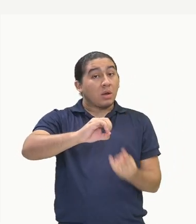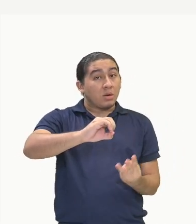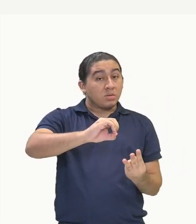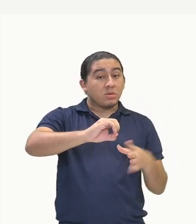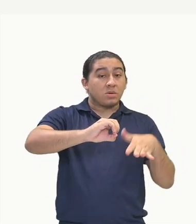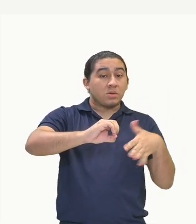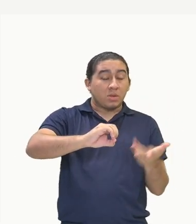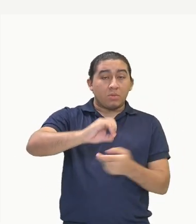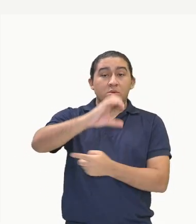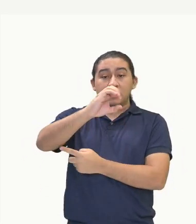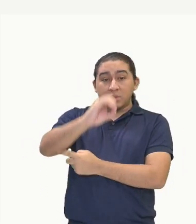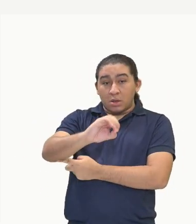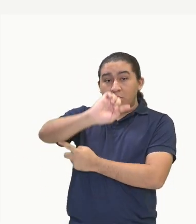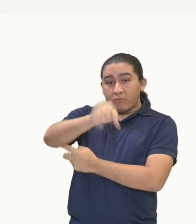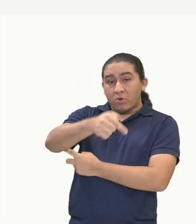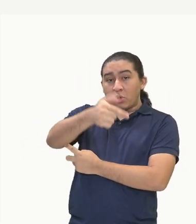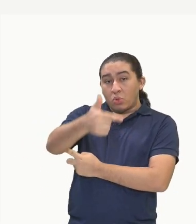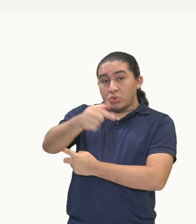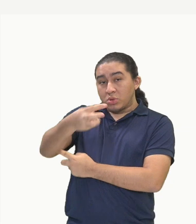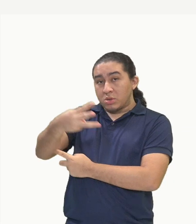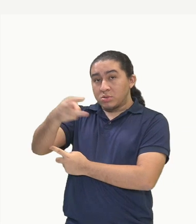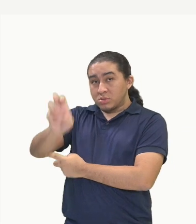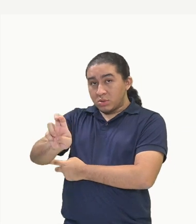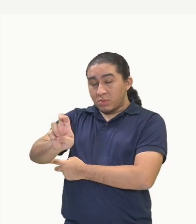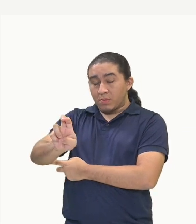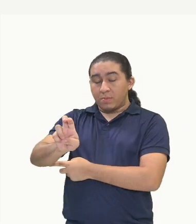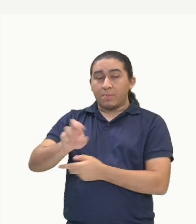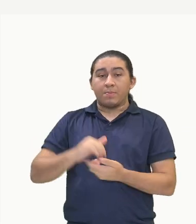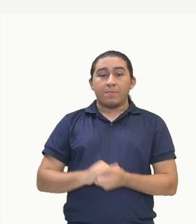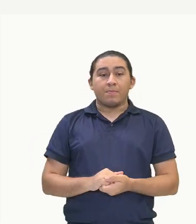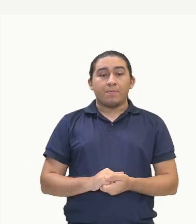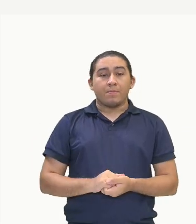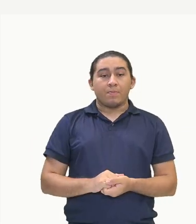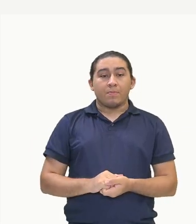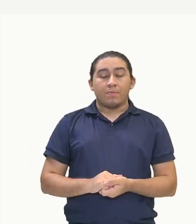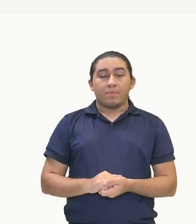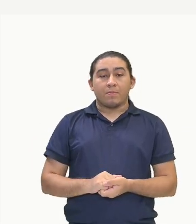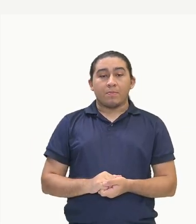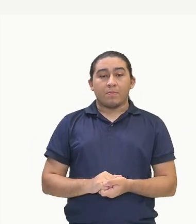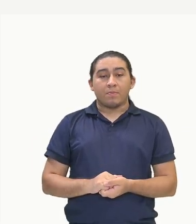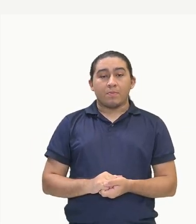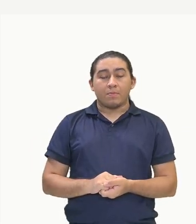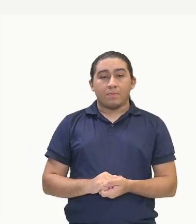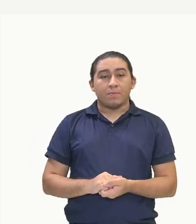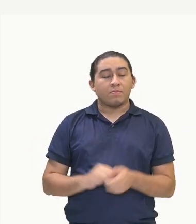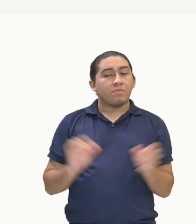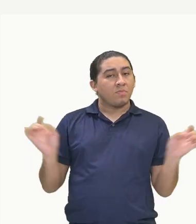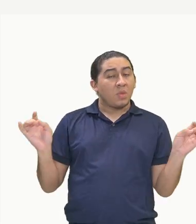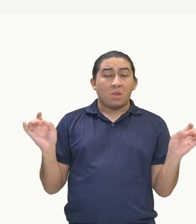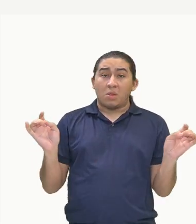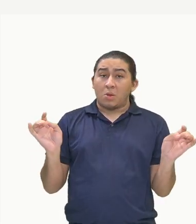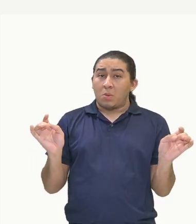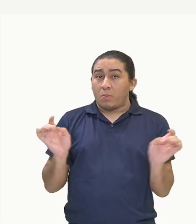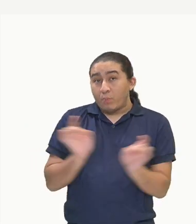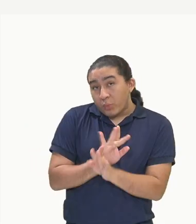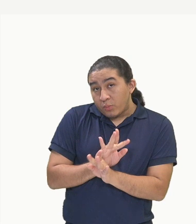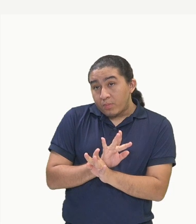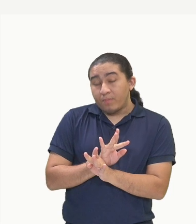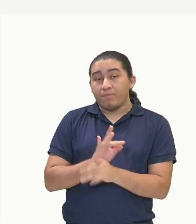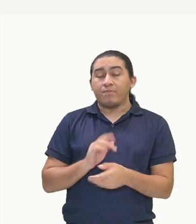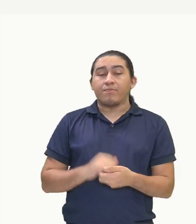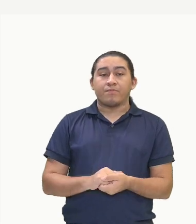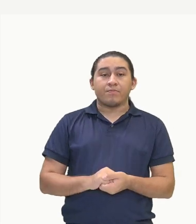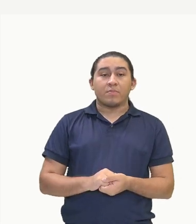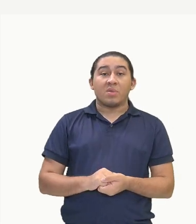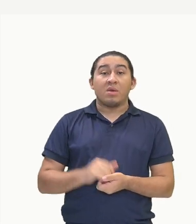0,235. Ou seja, 235 milésimos. Tá certo? É simples, não é? Então, quando a gente tem isso, a